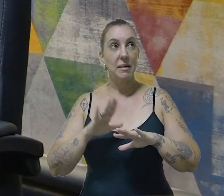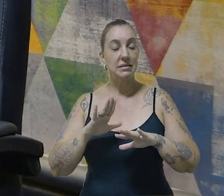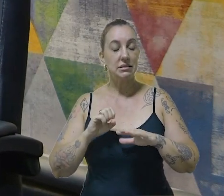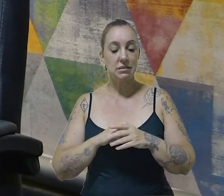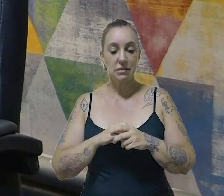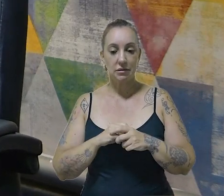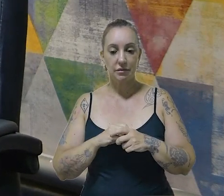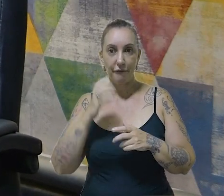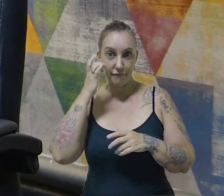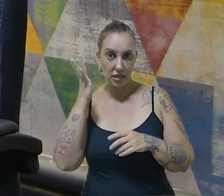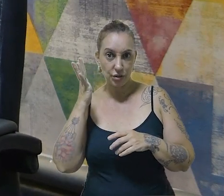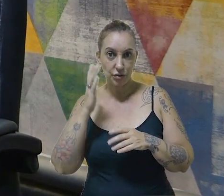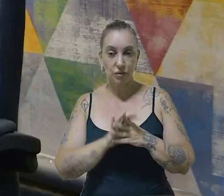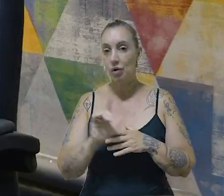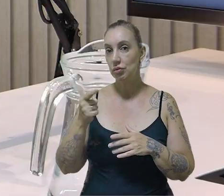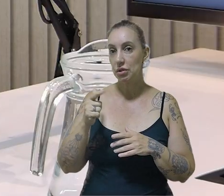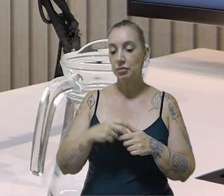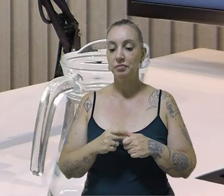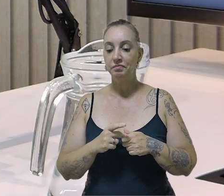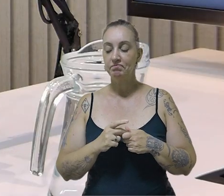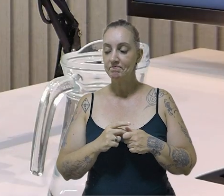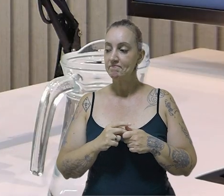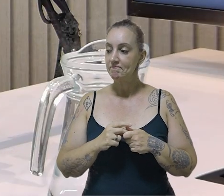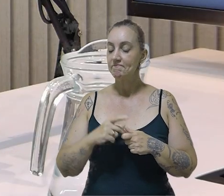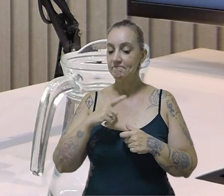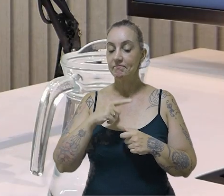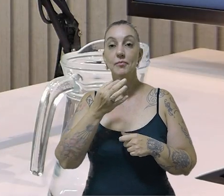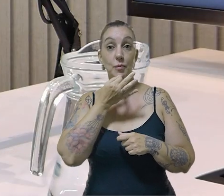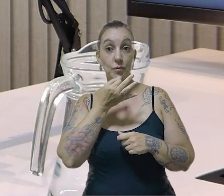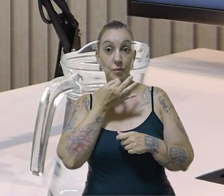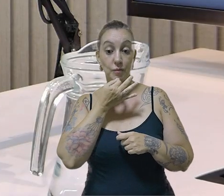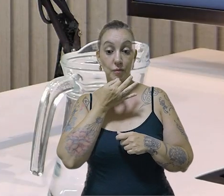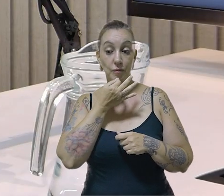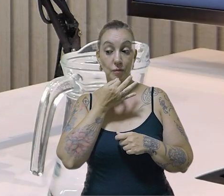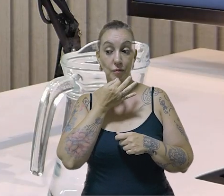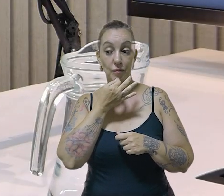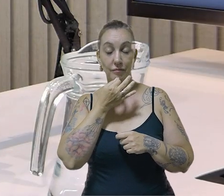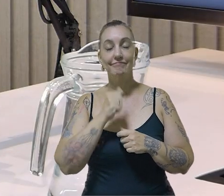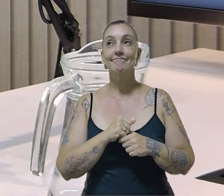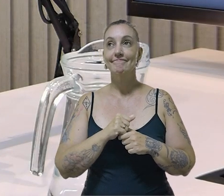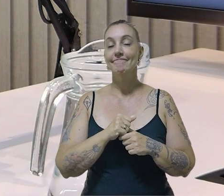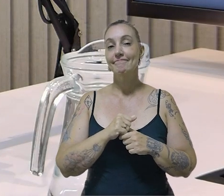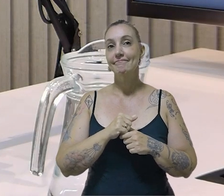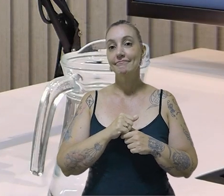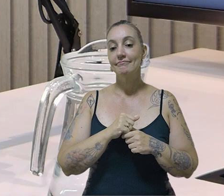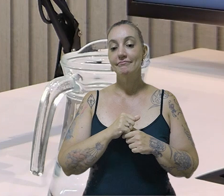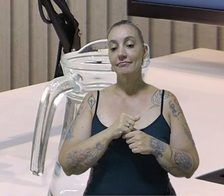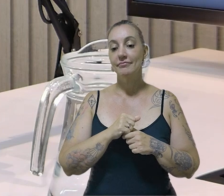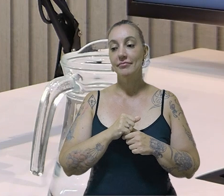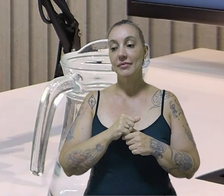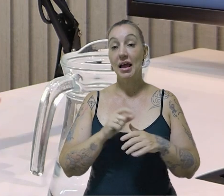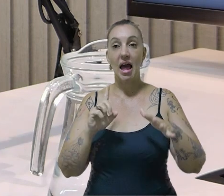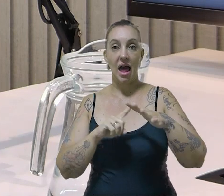mais fácil ou não é eu tenho uma uma opinião impopular de que a coisa